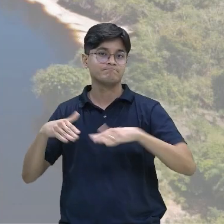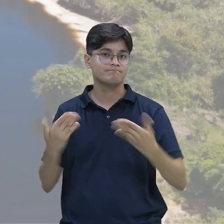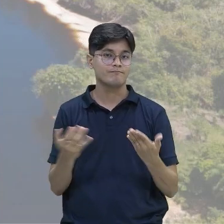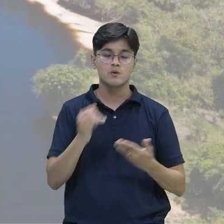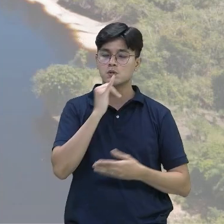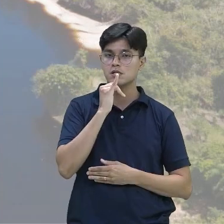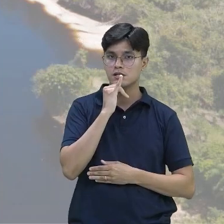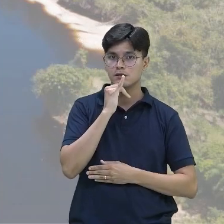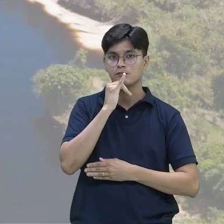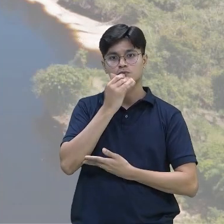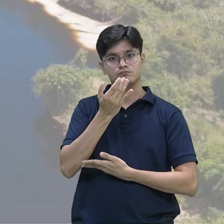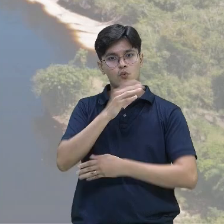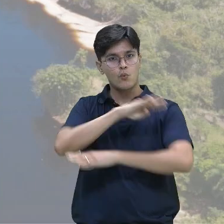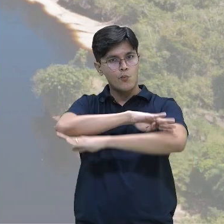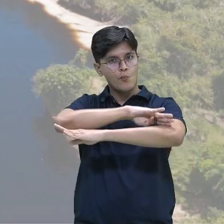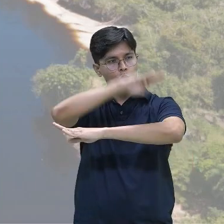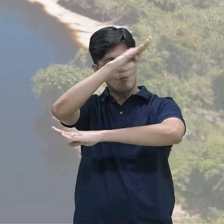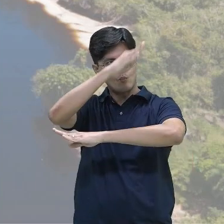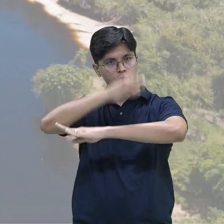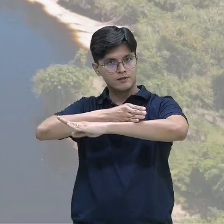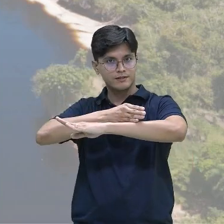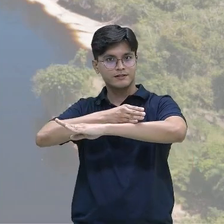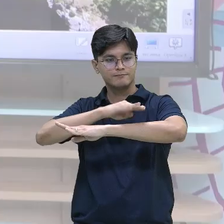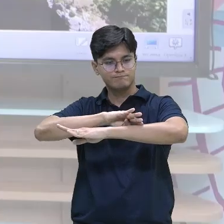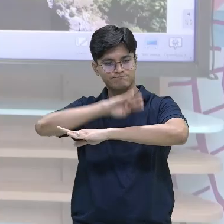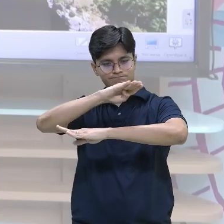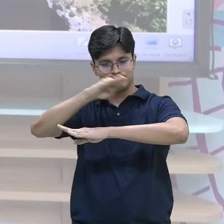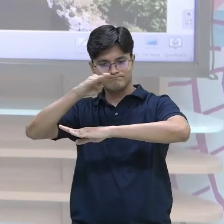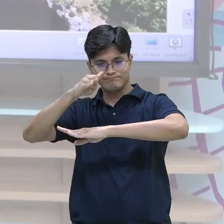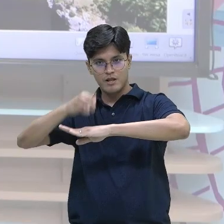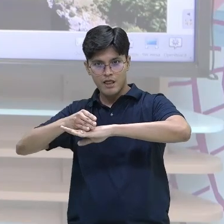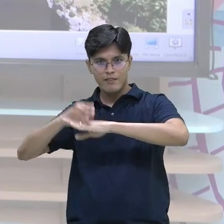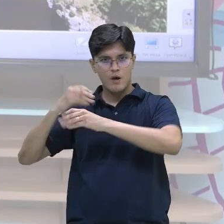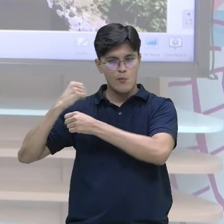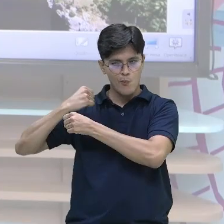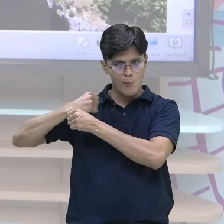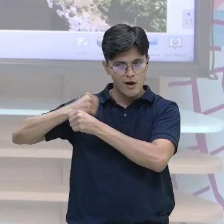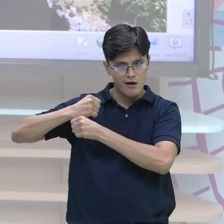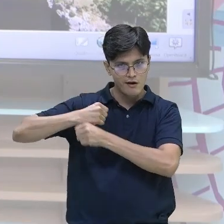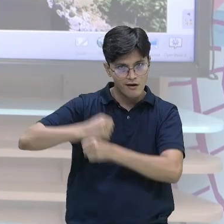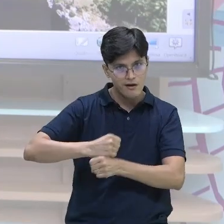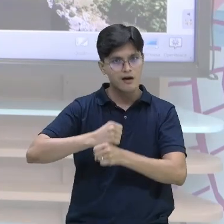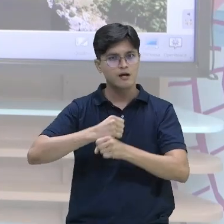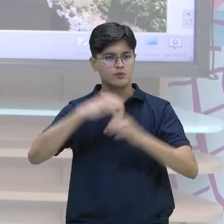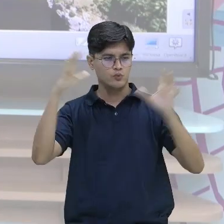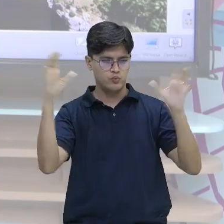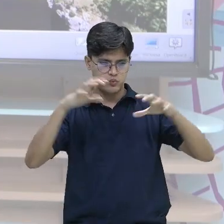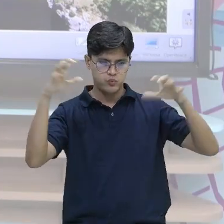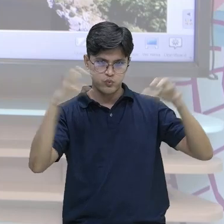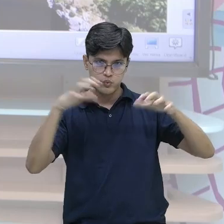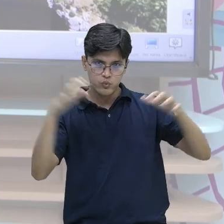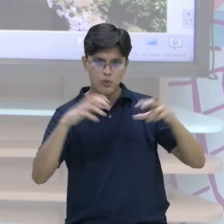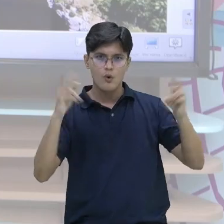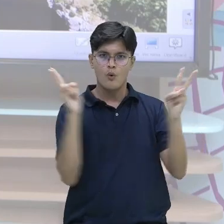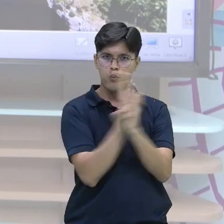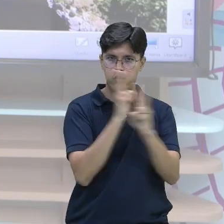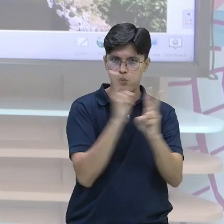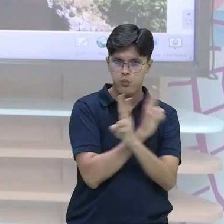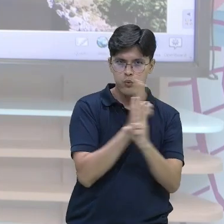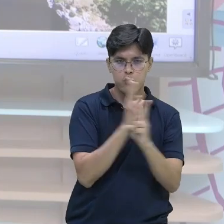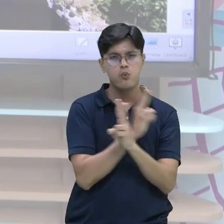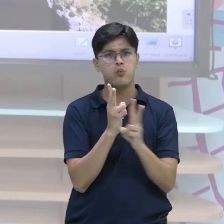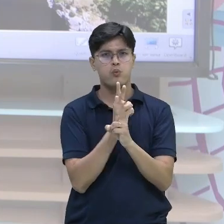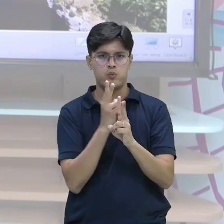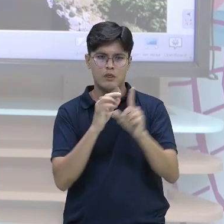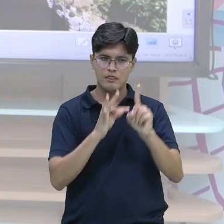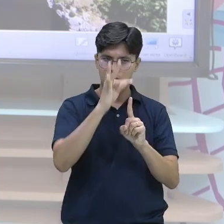esse planalto, passando ali por processos erosivos ao longo dos anos. Chuva, vento, entre outros